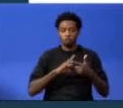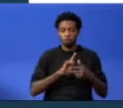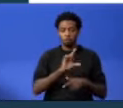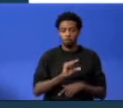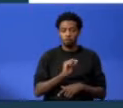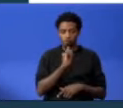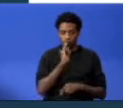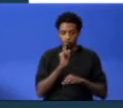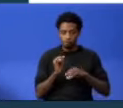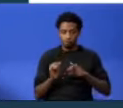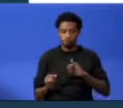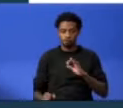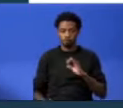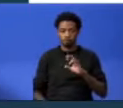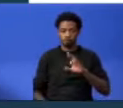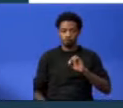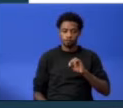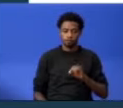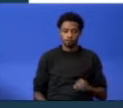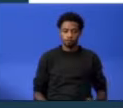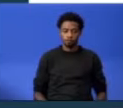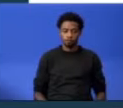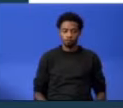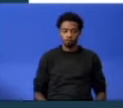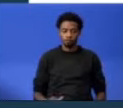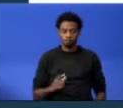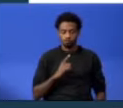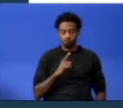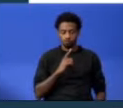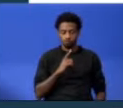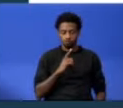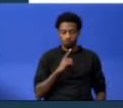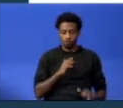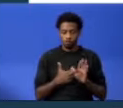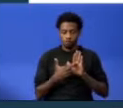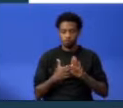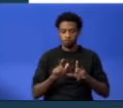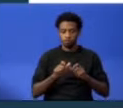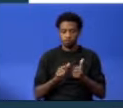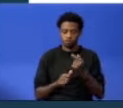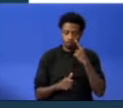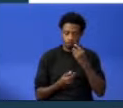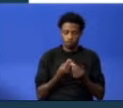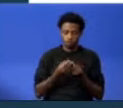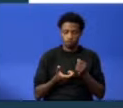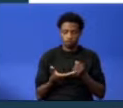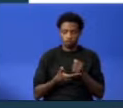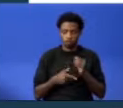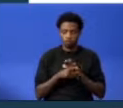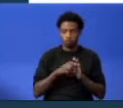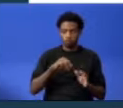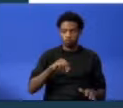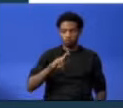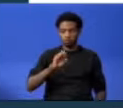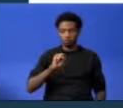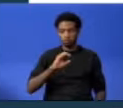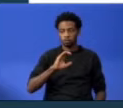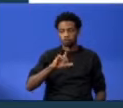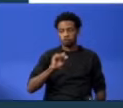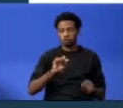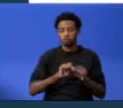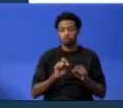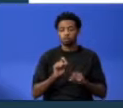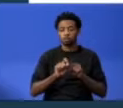parte micro da estrutura do músculo. Então, a gente tem uma representação na figura. A estrutura do músculo, ela é formada